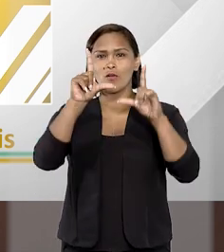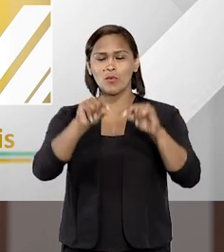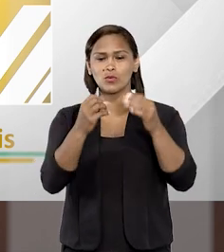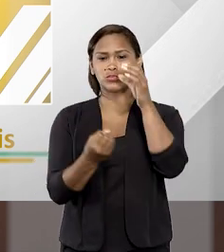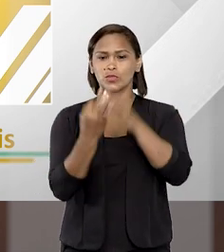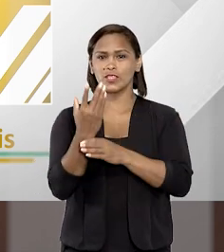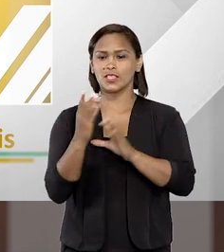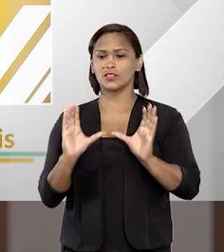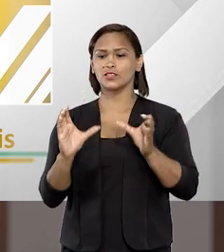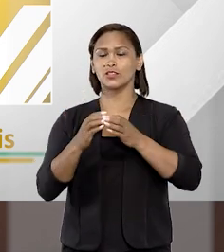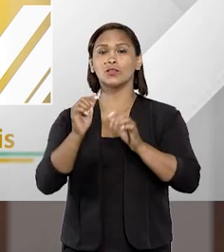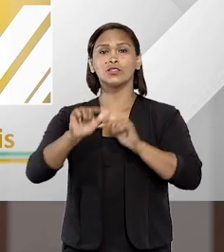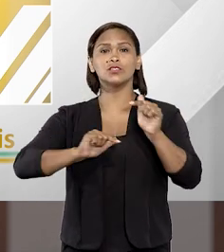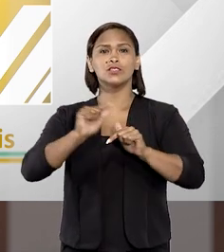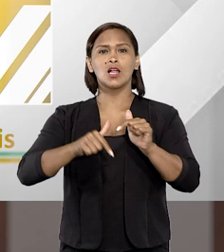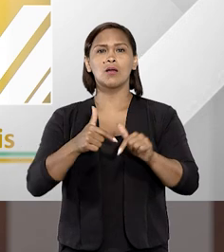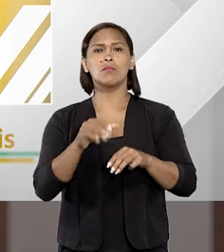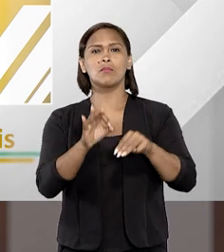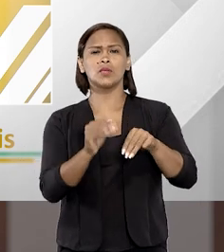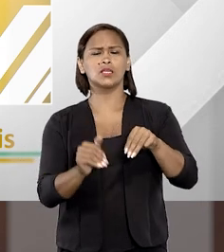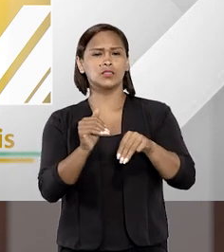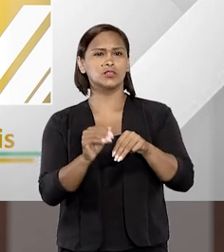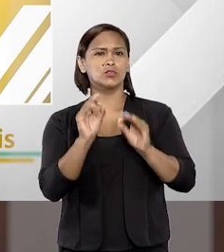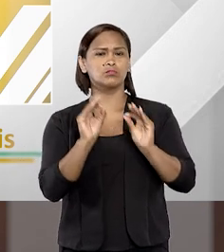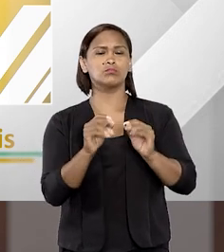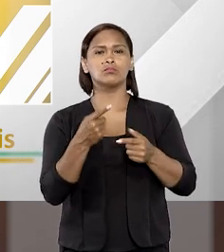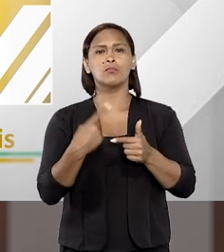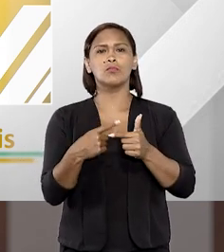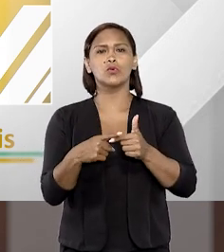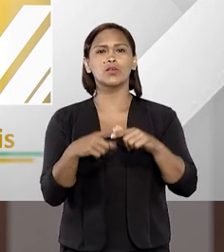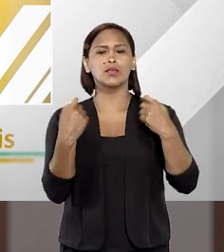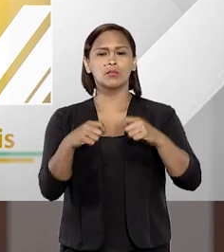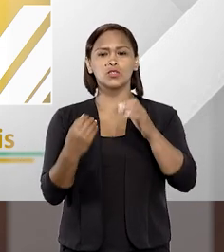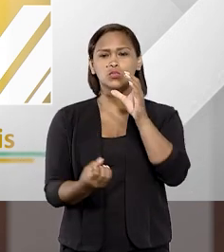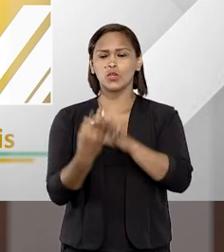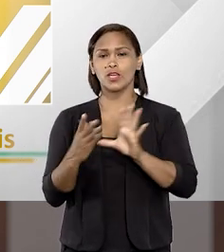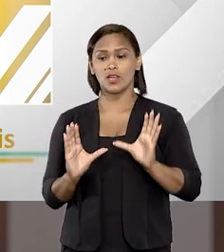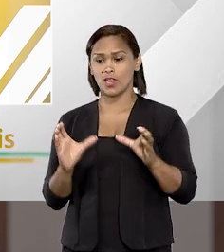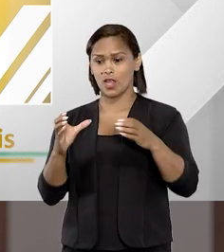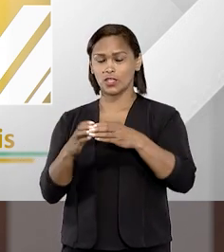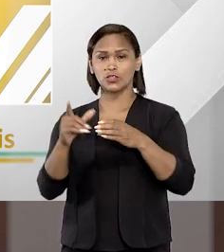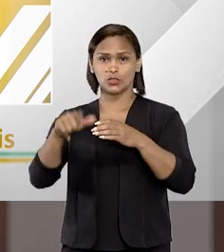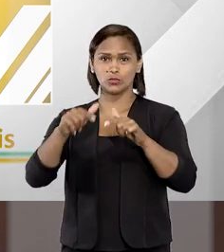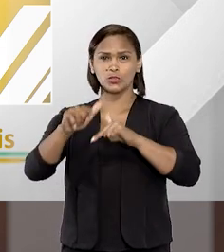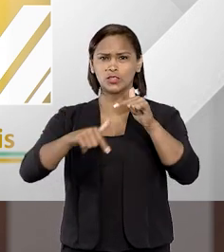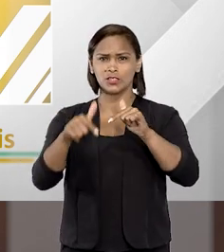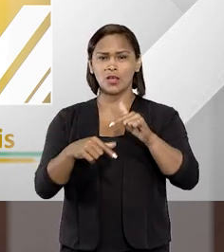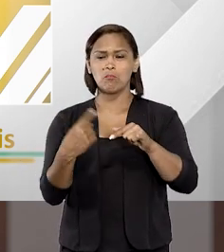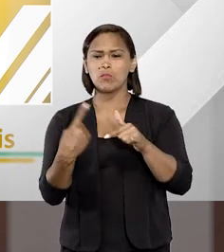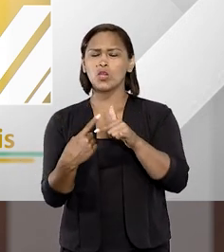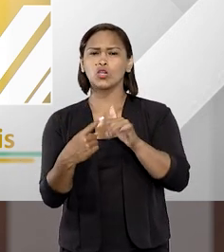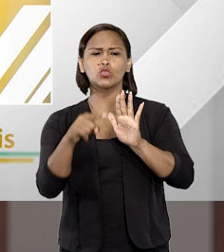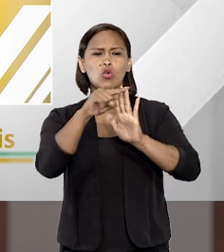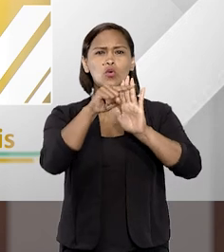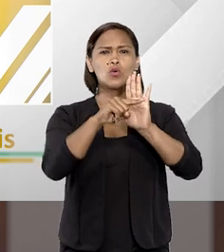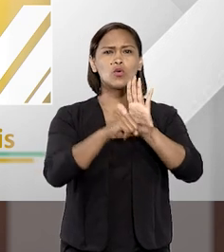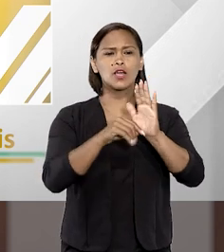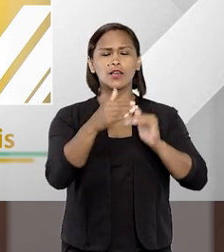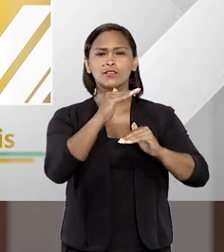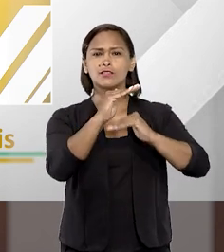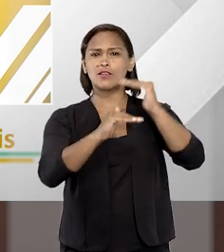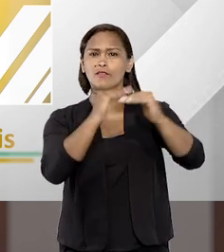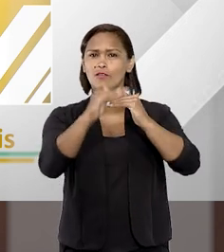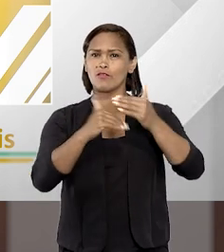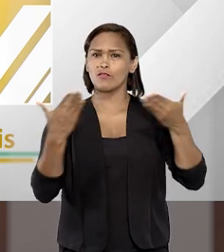a criação desse grupo de trabalho Inês Esquiletes O que foi necessário a criação desse grupo e quais as atividades que são desenvolvidas